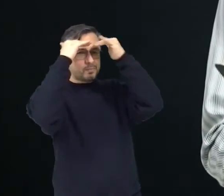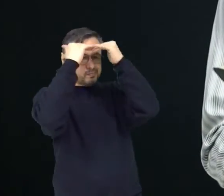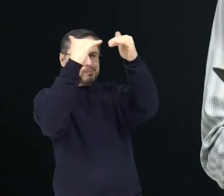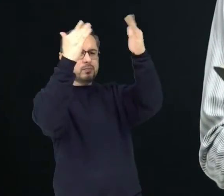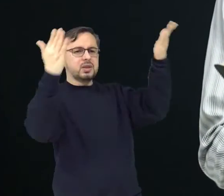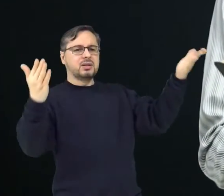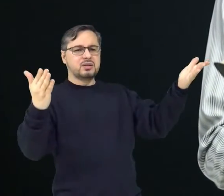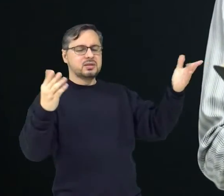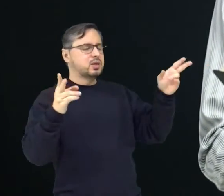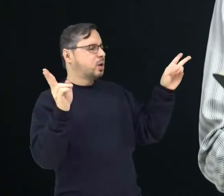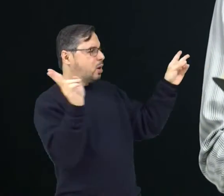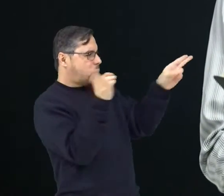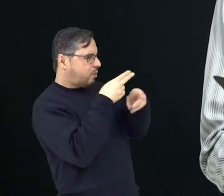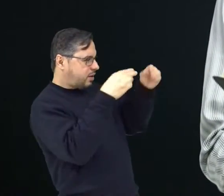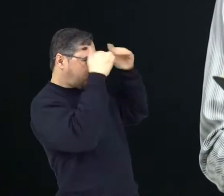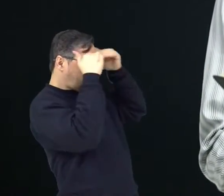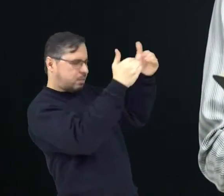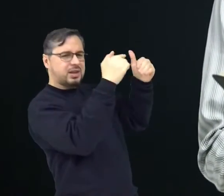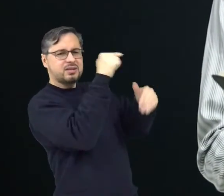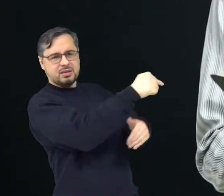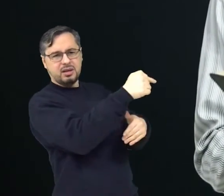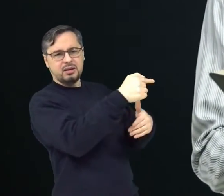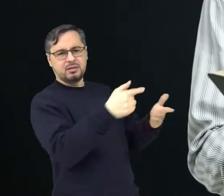o vento lhe obedecem?